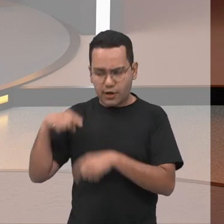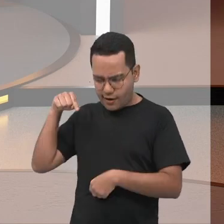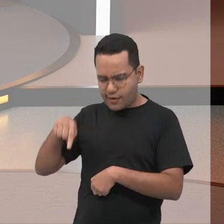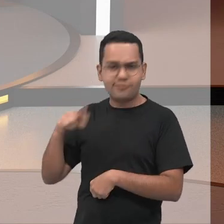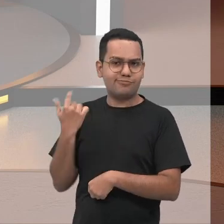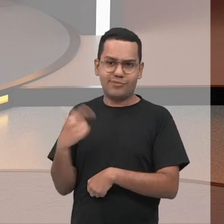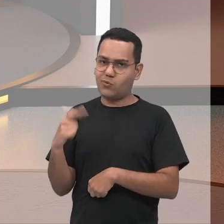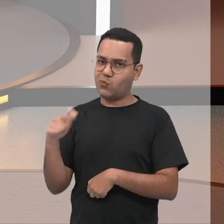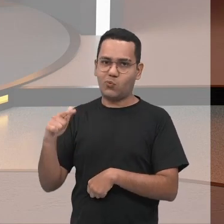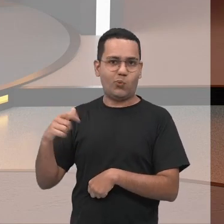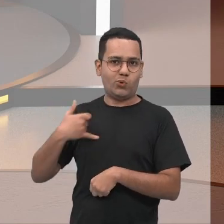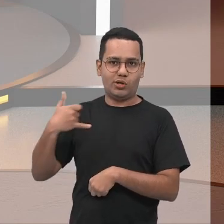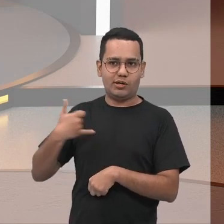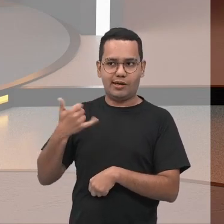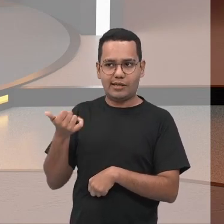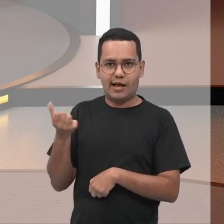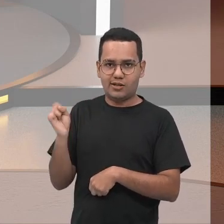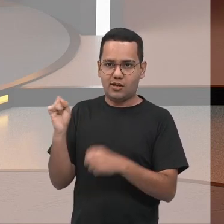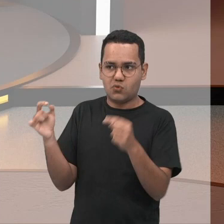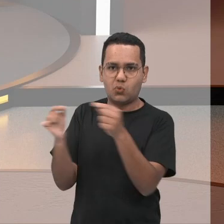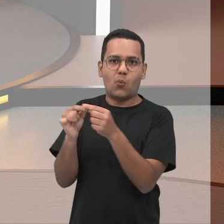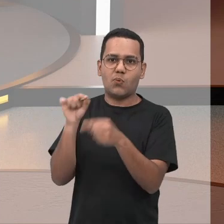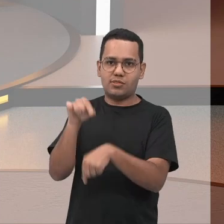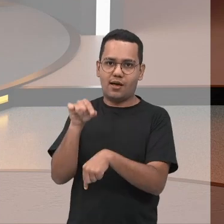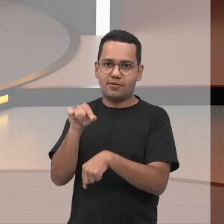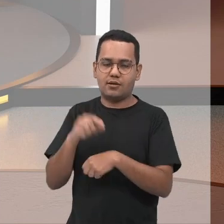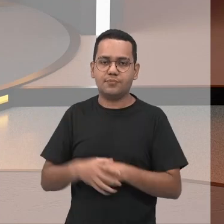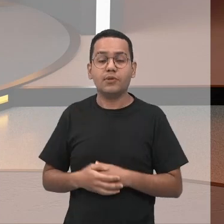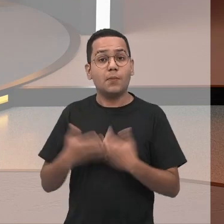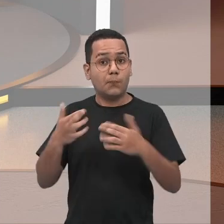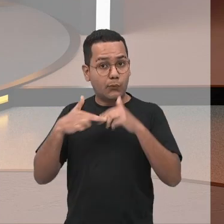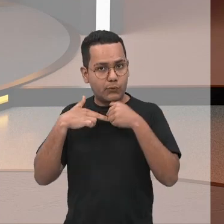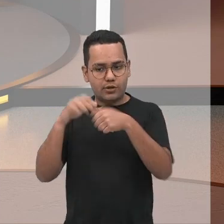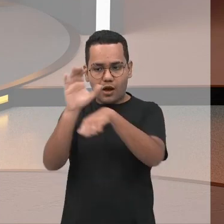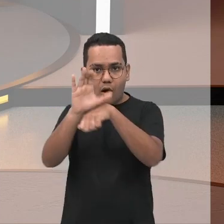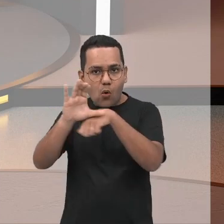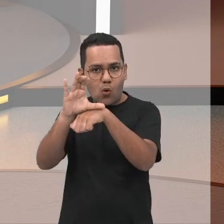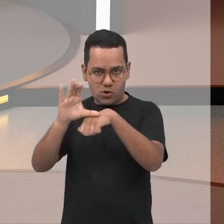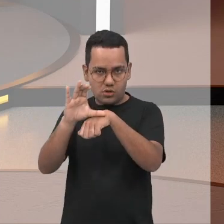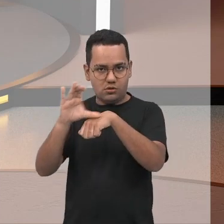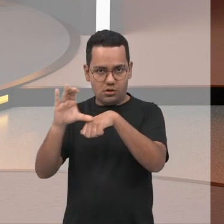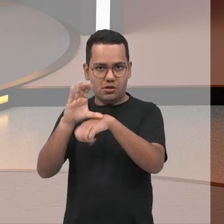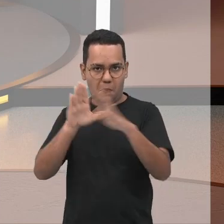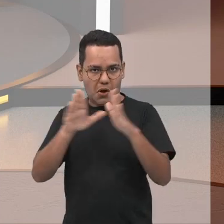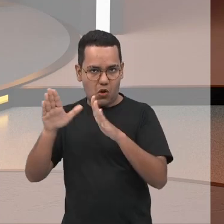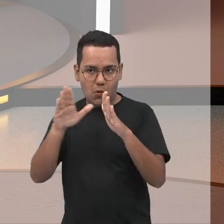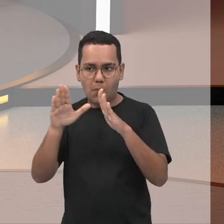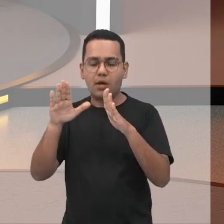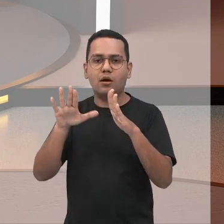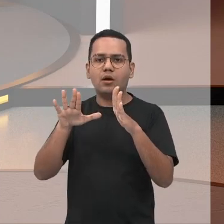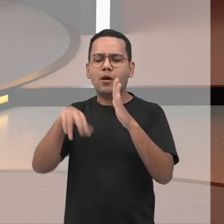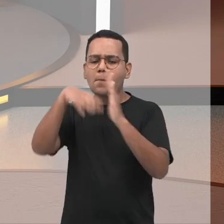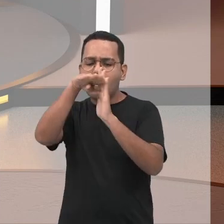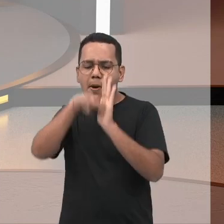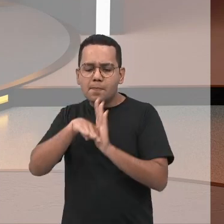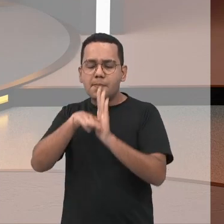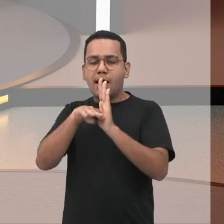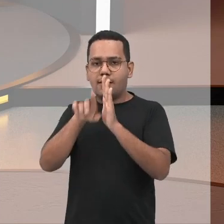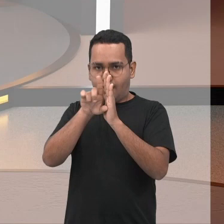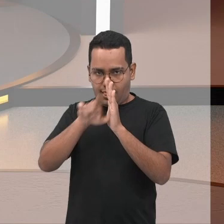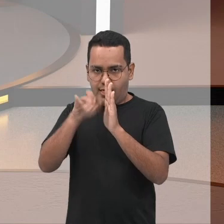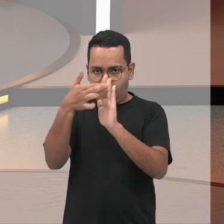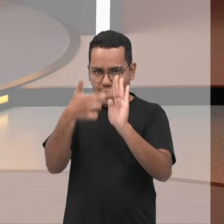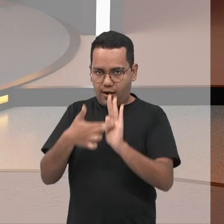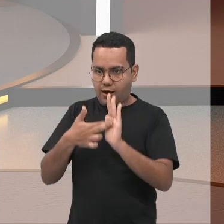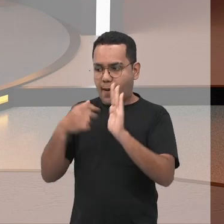dizia que para o regente, o príncipe, assumir o trono, ele teria que ter 18 anos